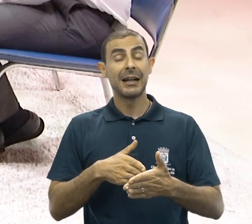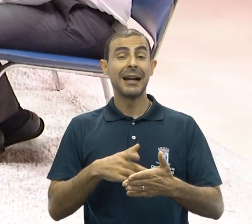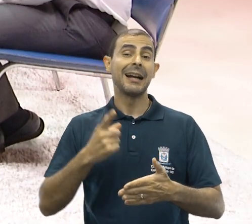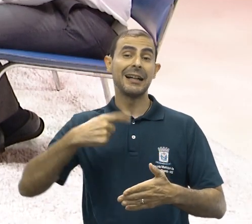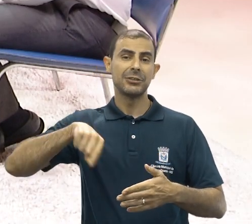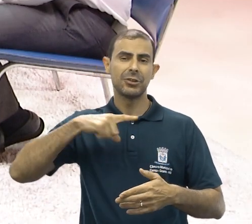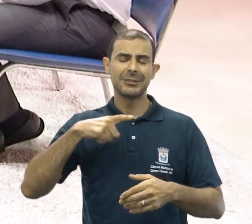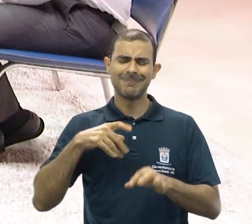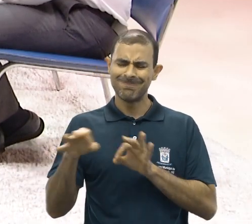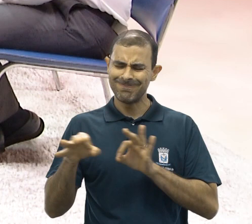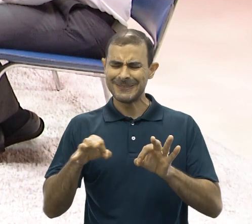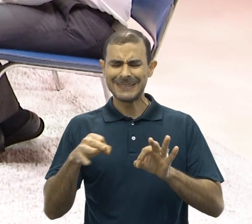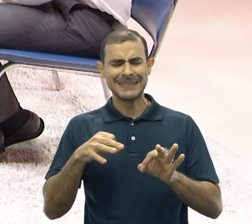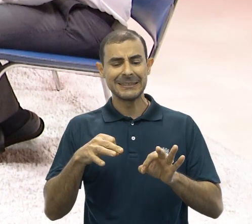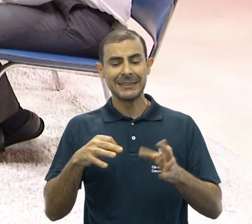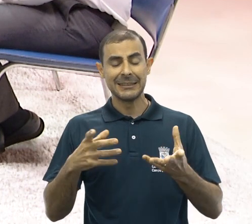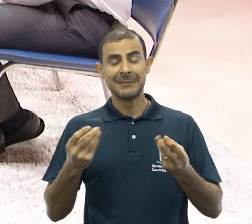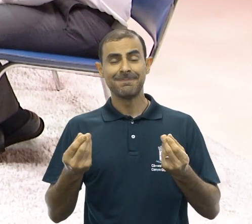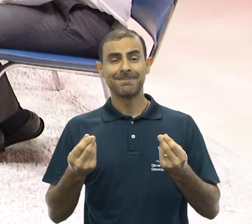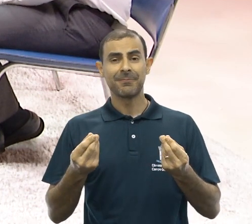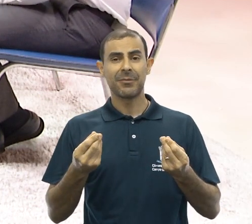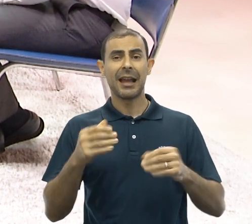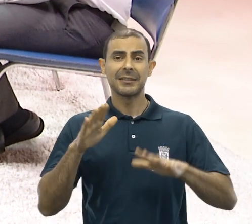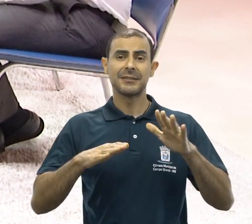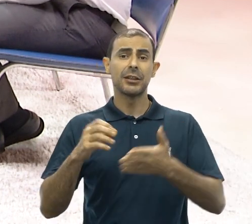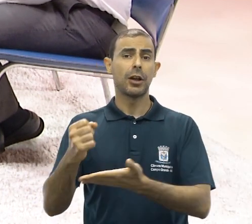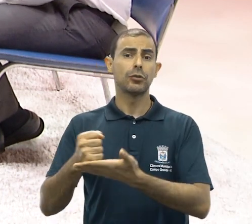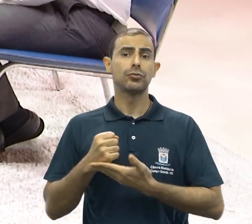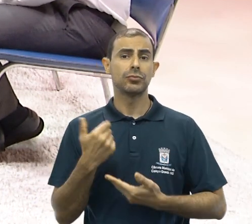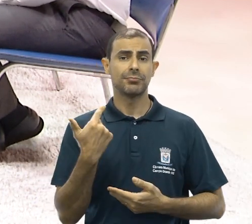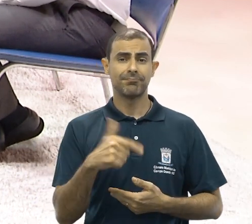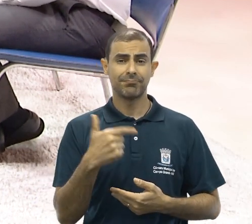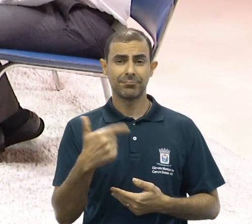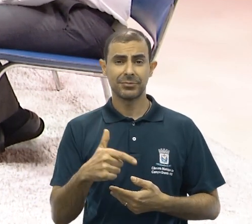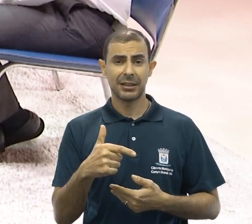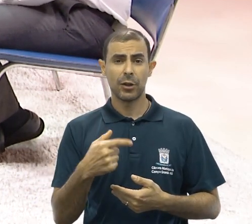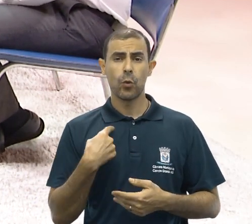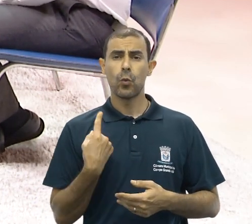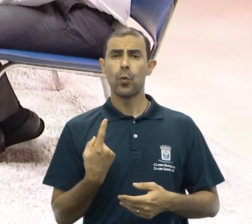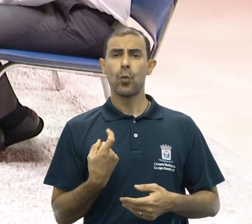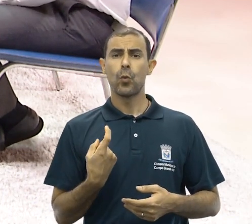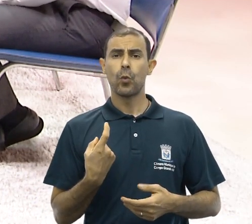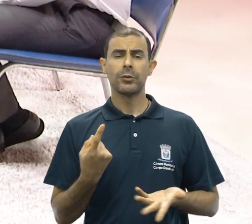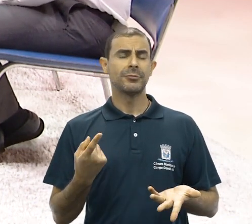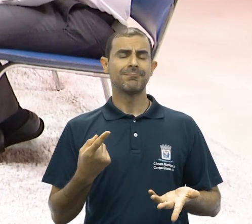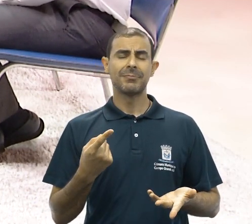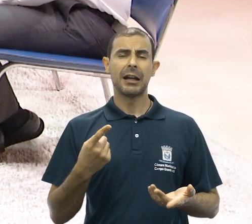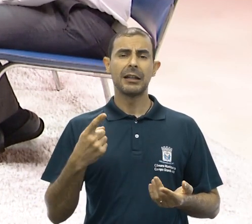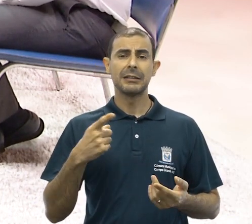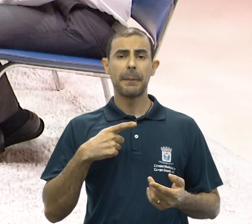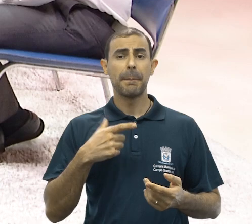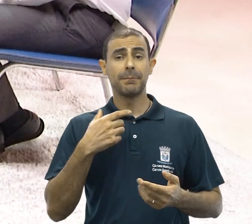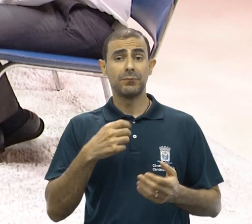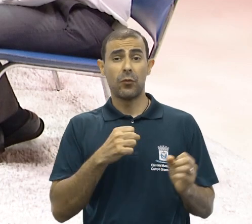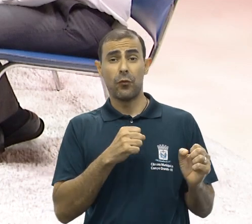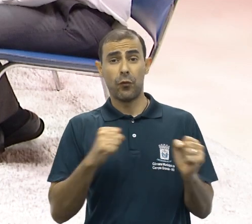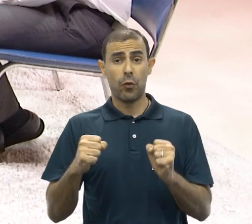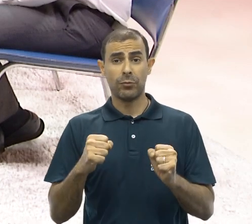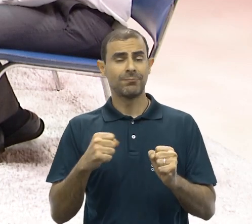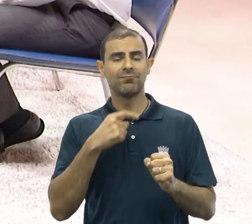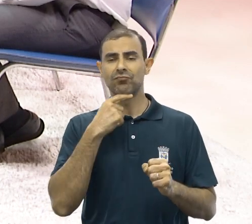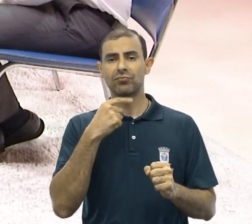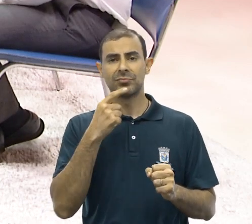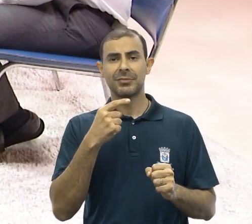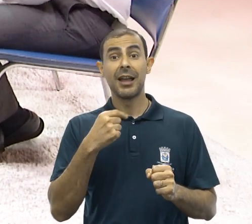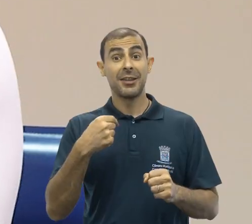conseguir. A gente acaba tendo um pouco às vezes sem ajuda também, sendo o único, às vezes perde um pouco de